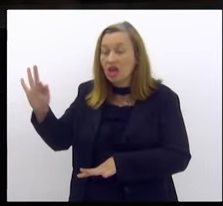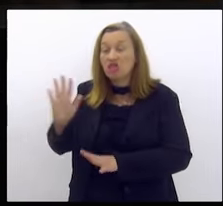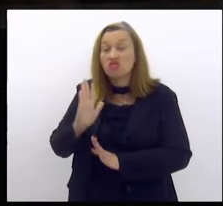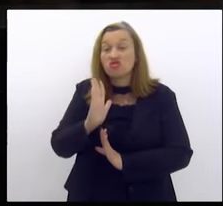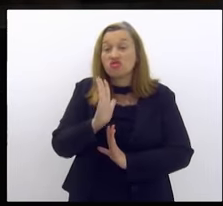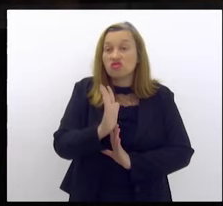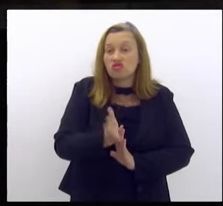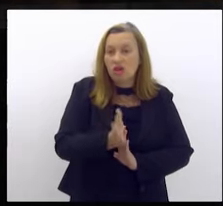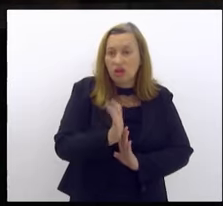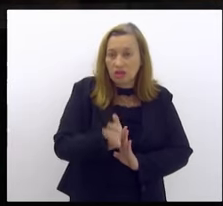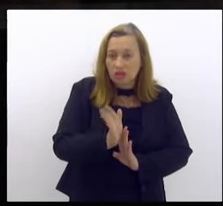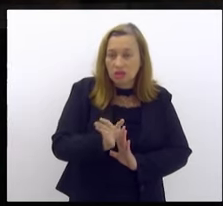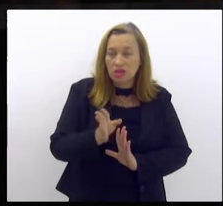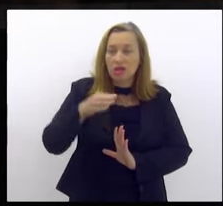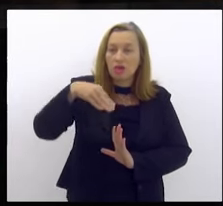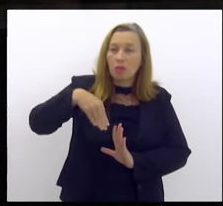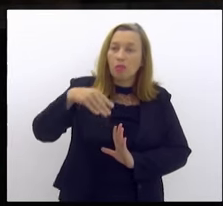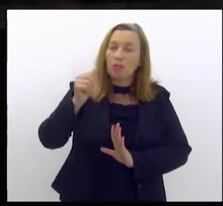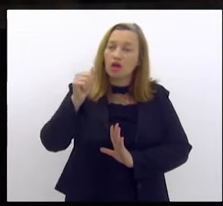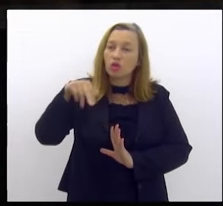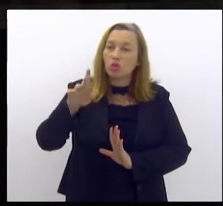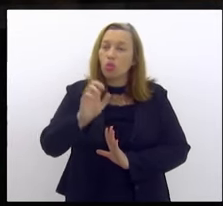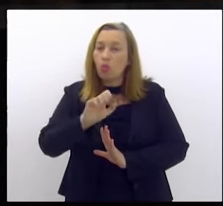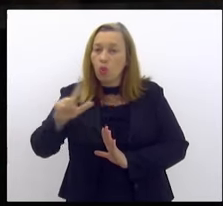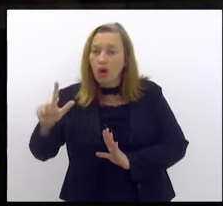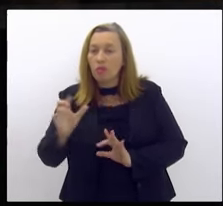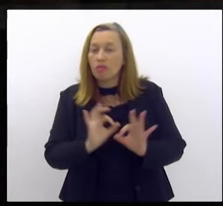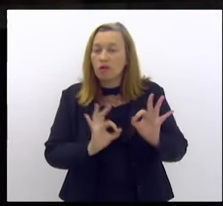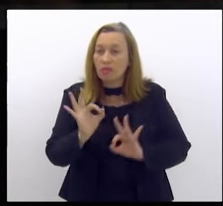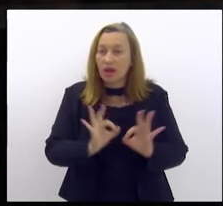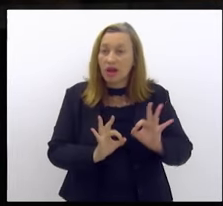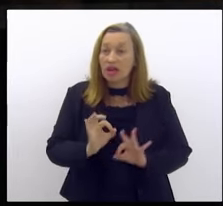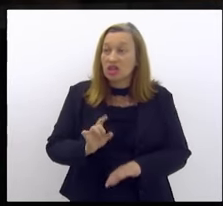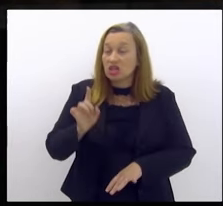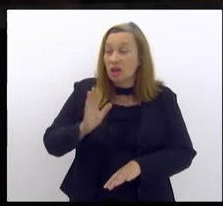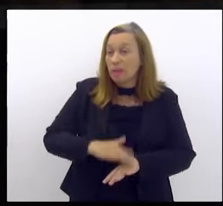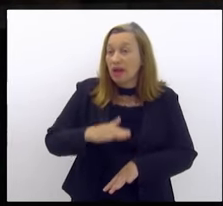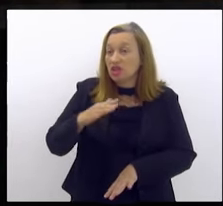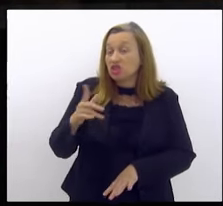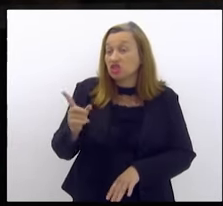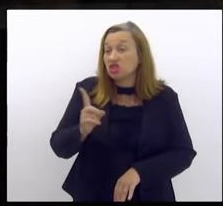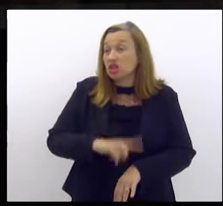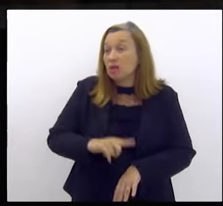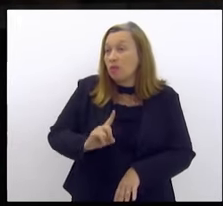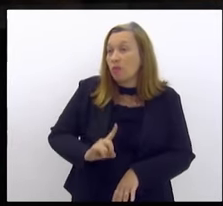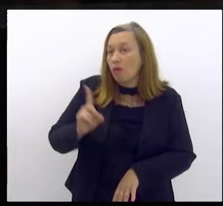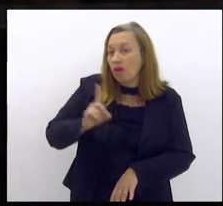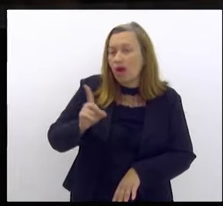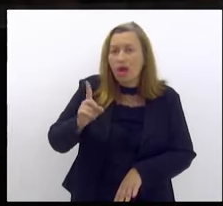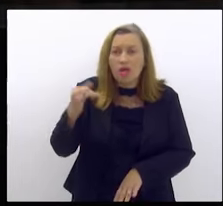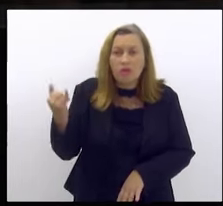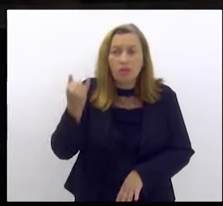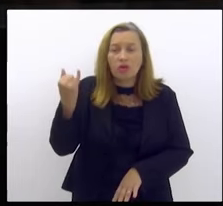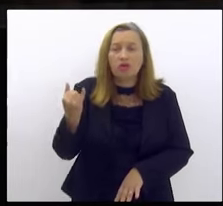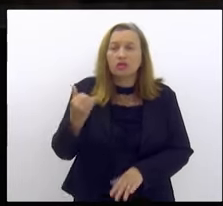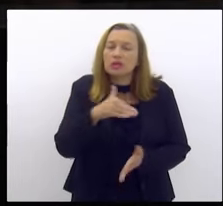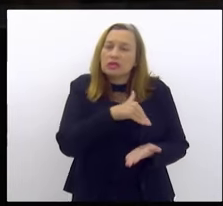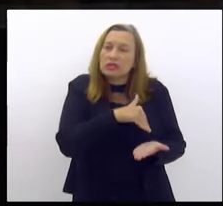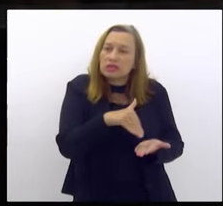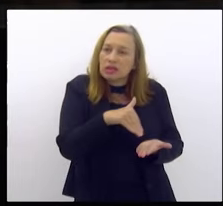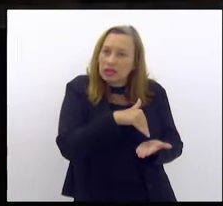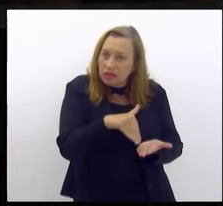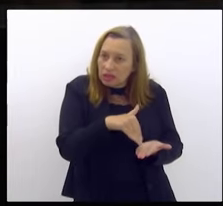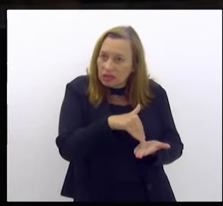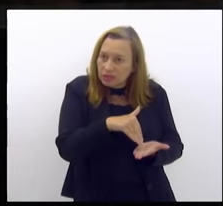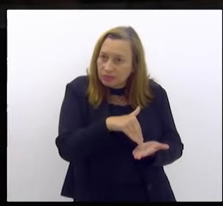seu manual também feito, porque lá já tem muito mais tempo. Uma parte. E assim é o ideal, porque aí o secretário ou